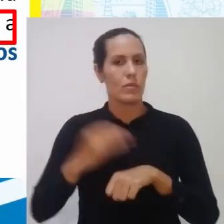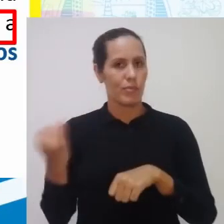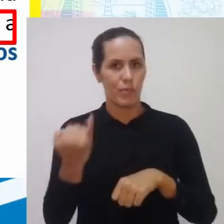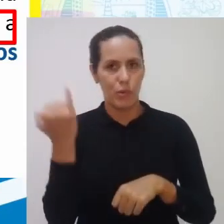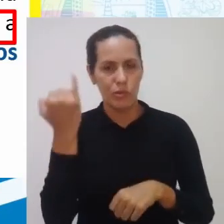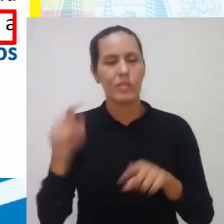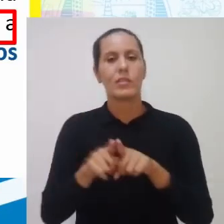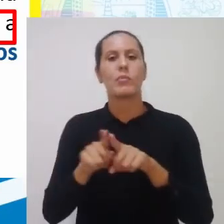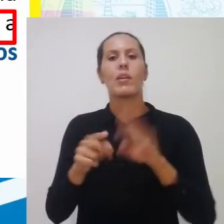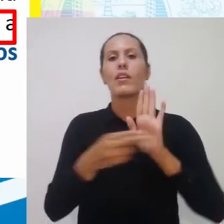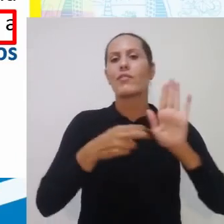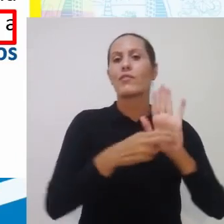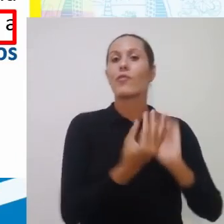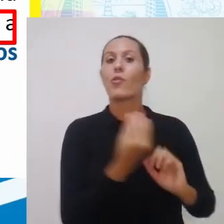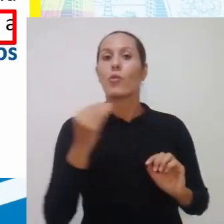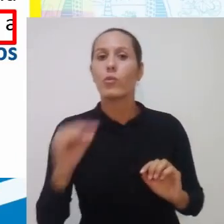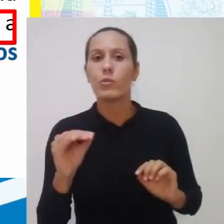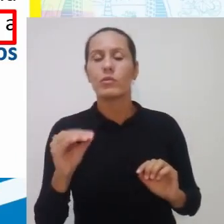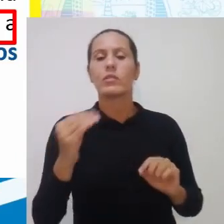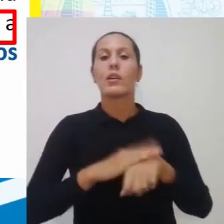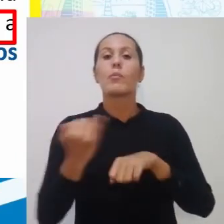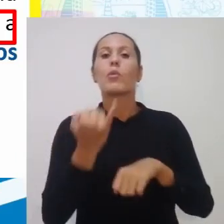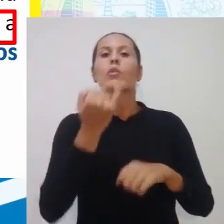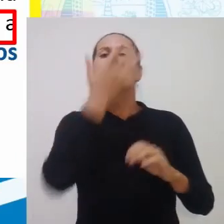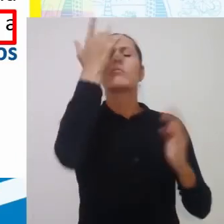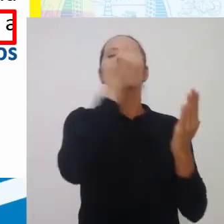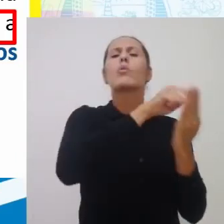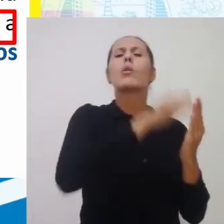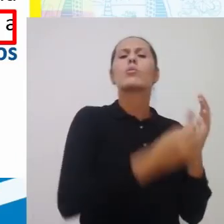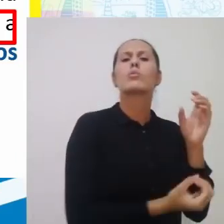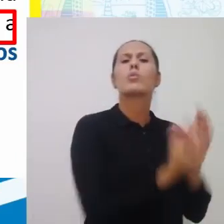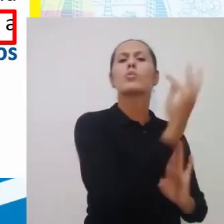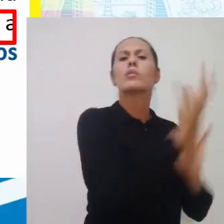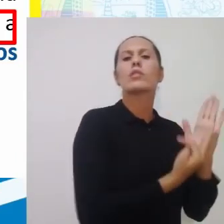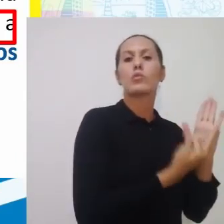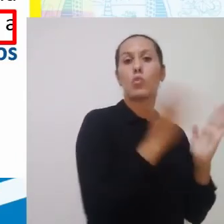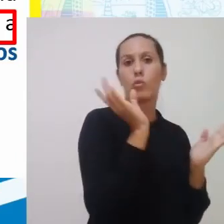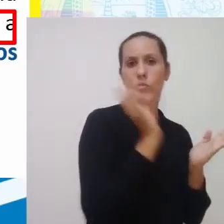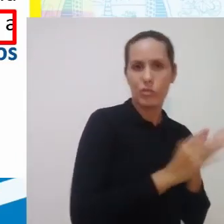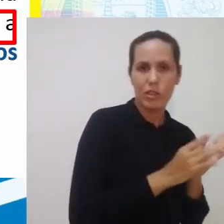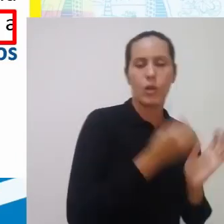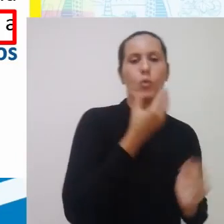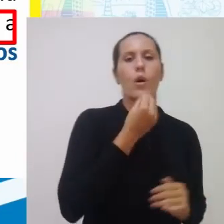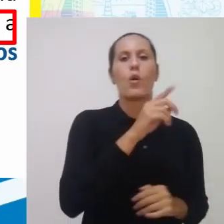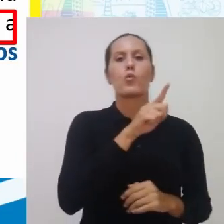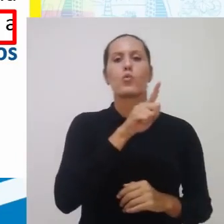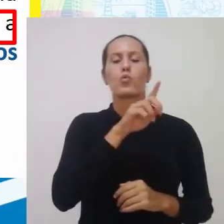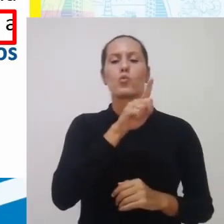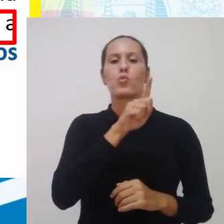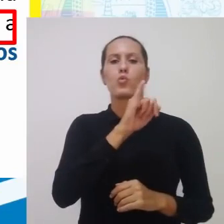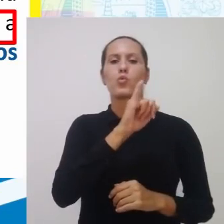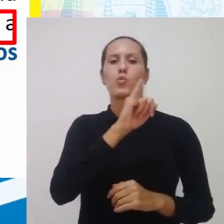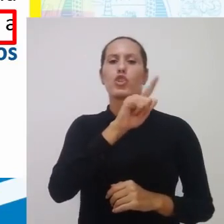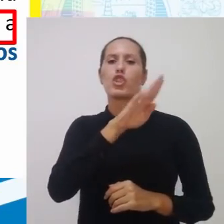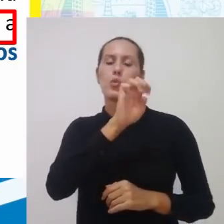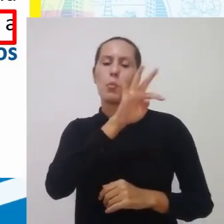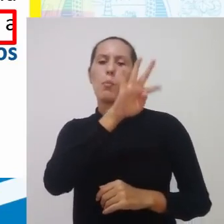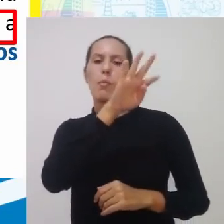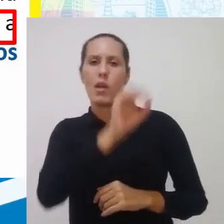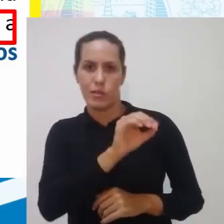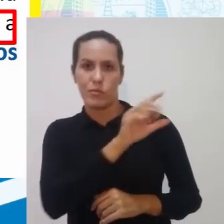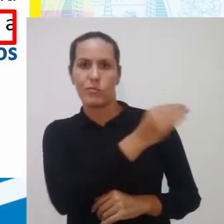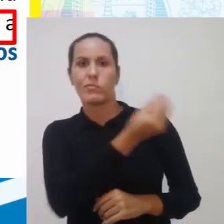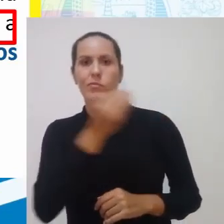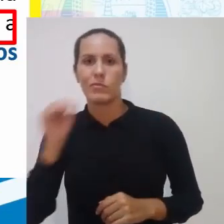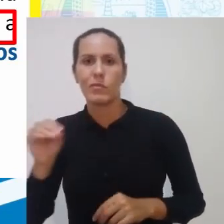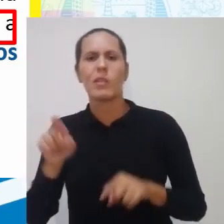É importante que no nosso resumo nós saibamos quem é o autor do texto original, no caso o jornalista Gilberto Costa. Onde foi